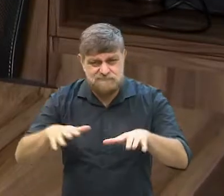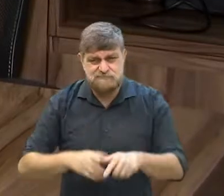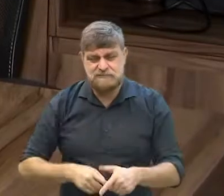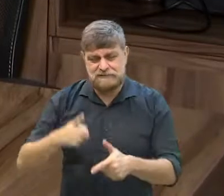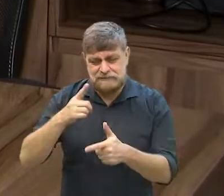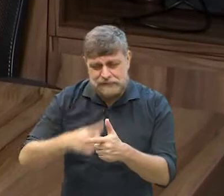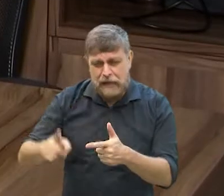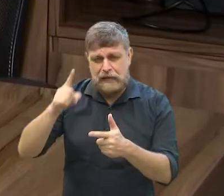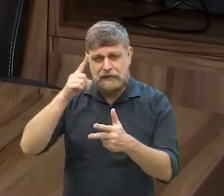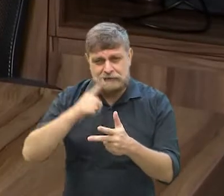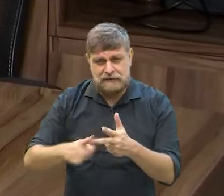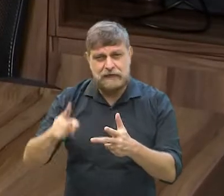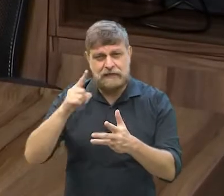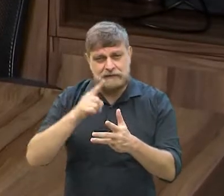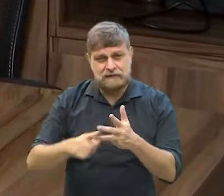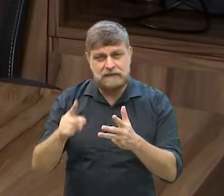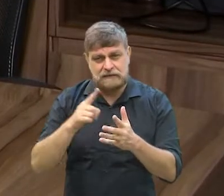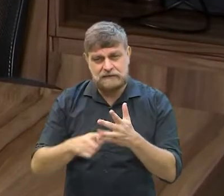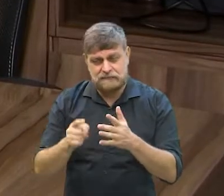efeitos